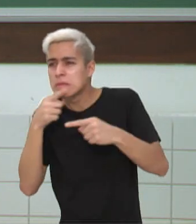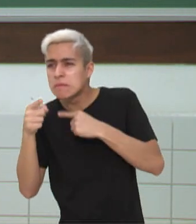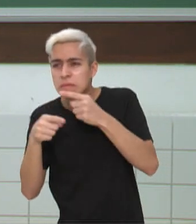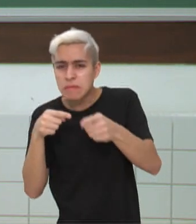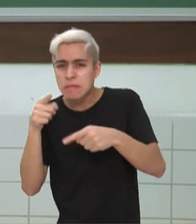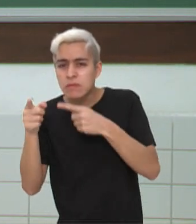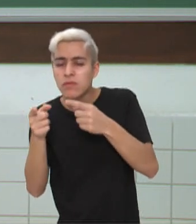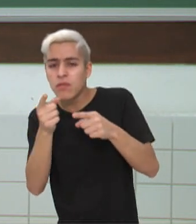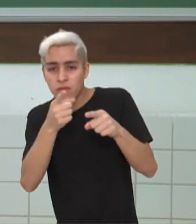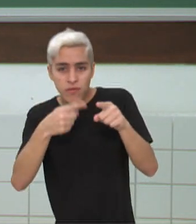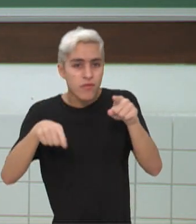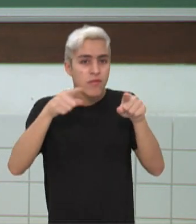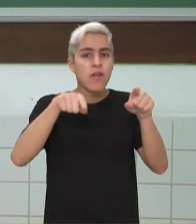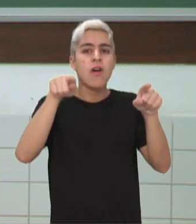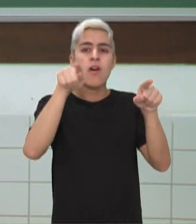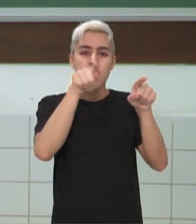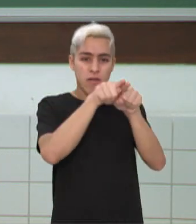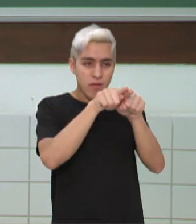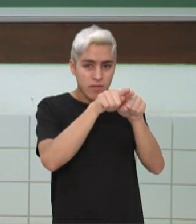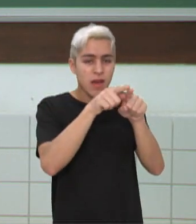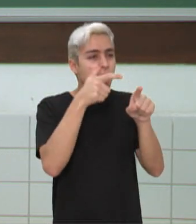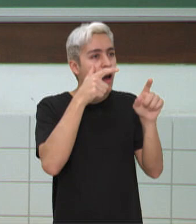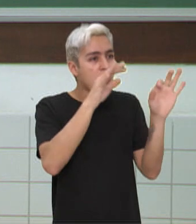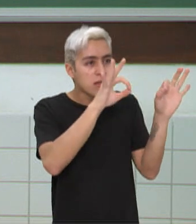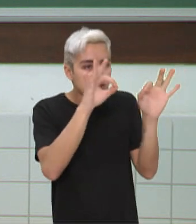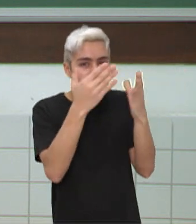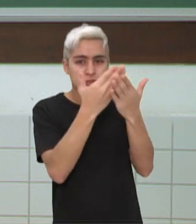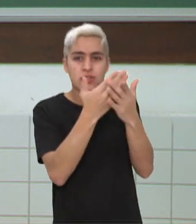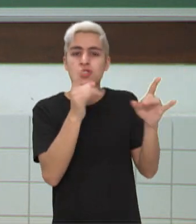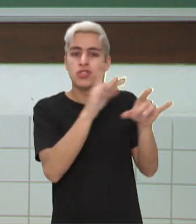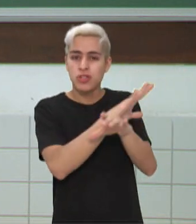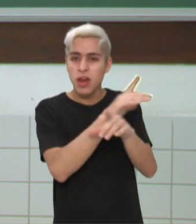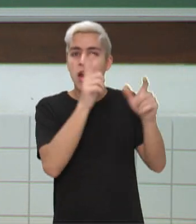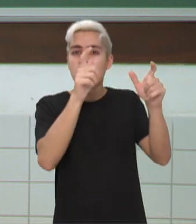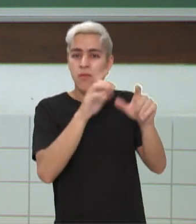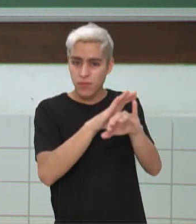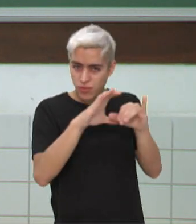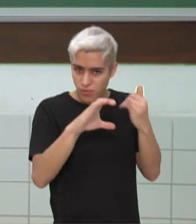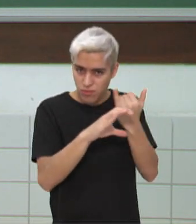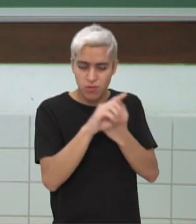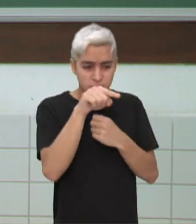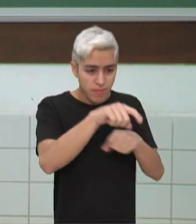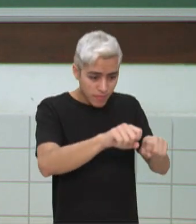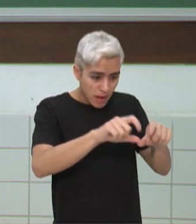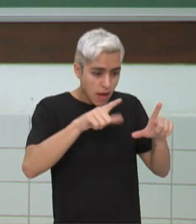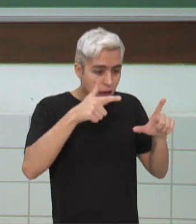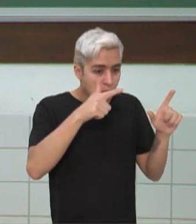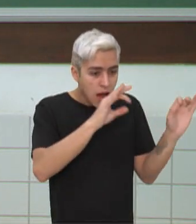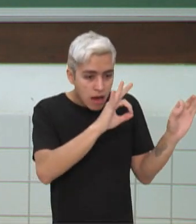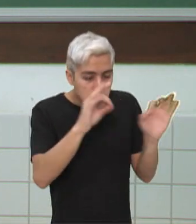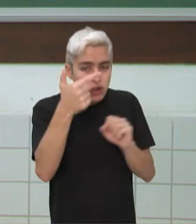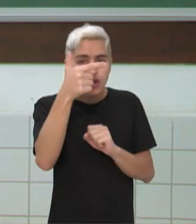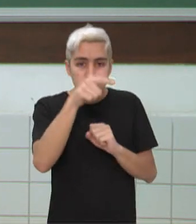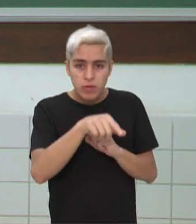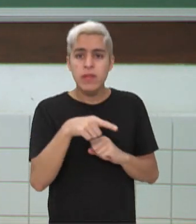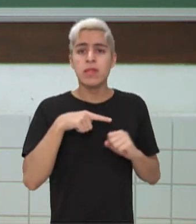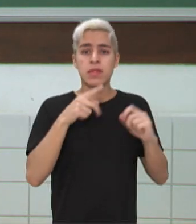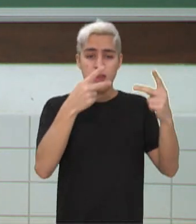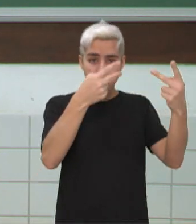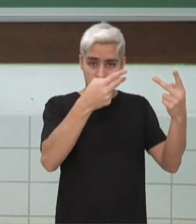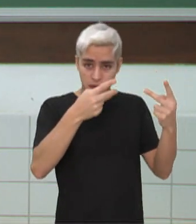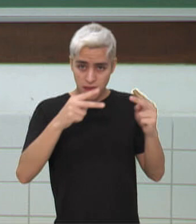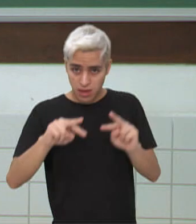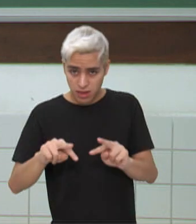algo? Volta para a aula gravada, a aula que já está disponível no YouTube, assiste novamente, tem o link dessa aula